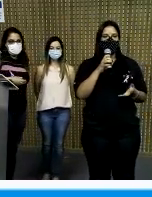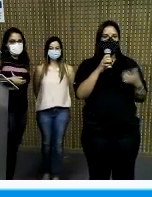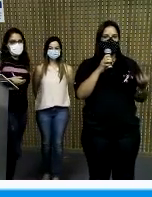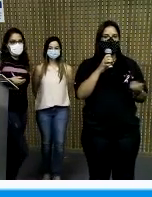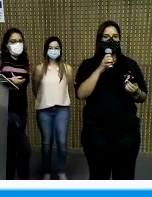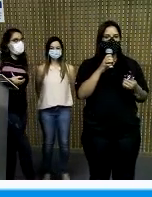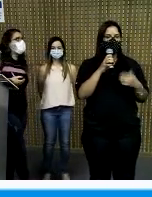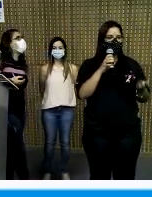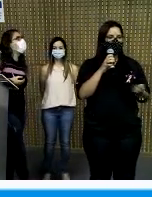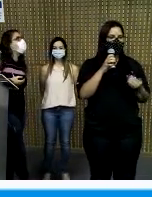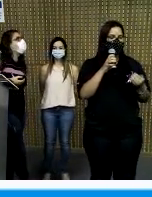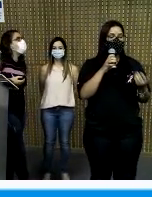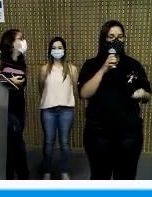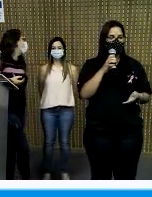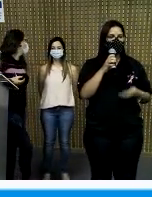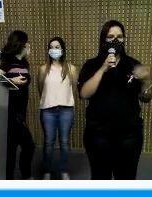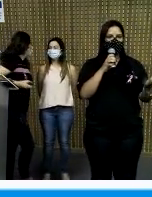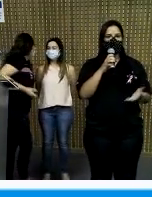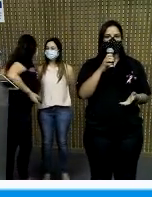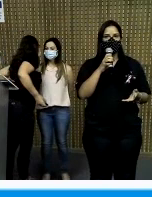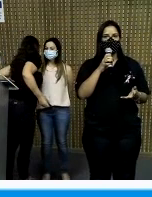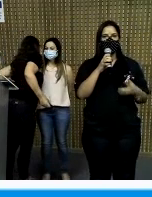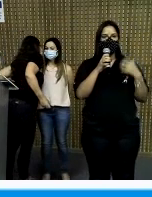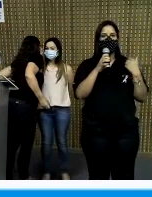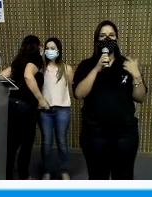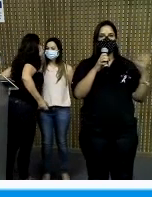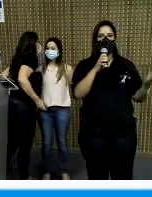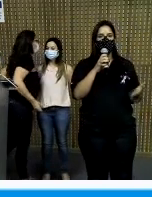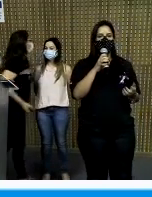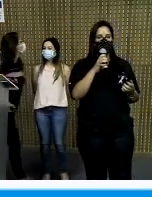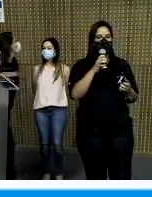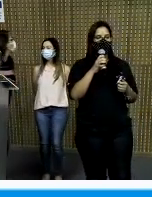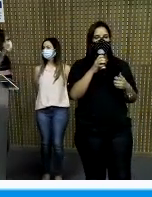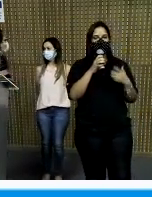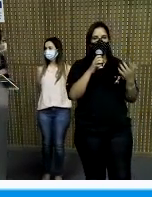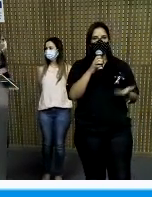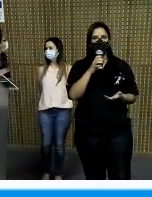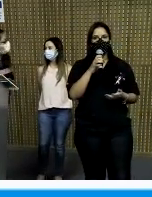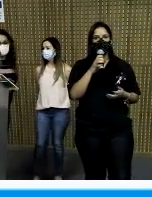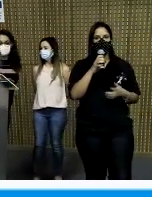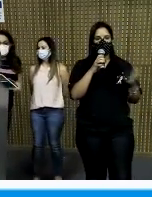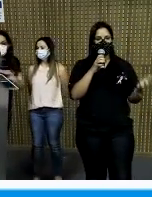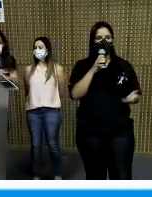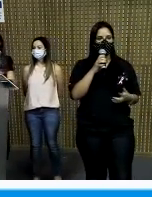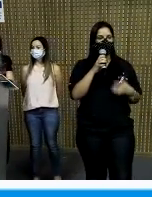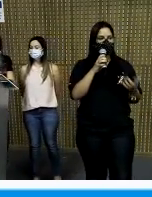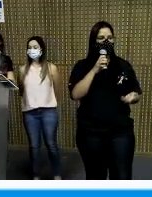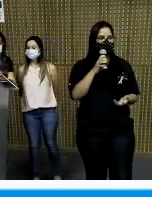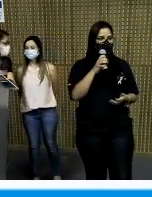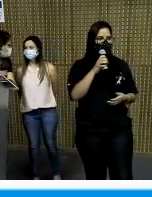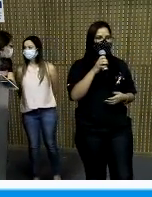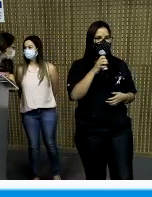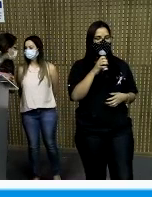também agora as ligações, né, para informar os pacientes, que antes era só da central de regulação, agora a nossa unidade, os administrativos